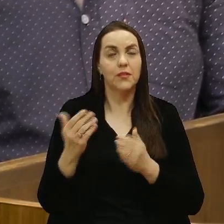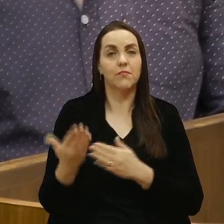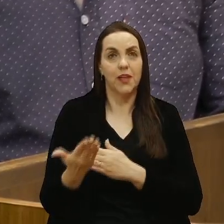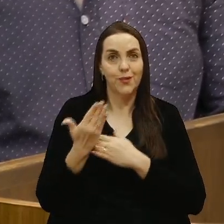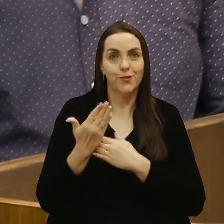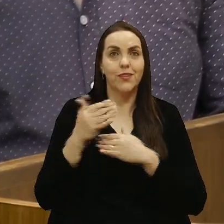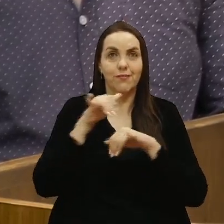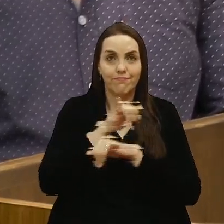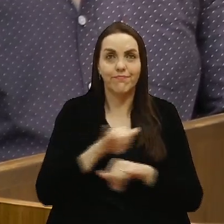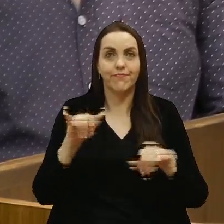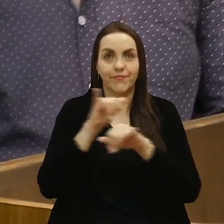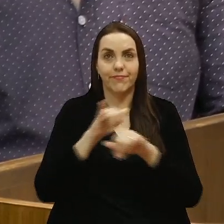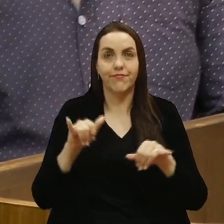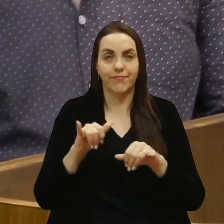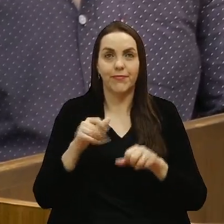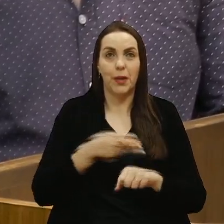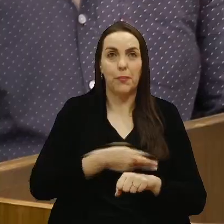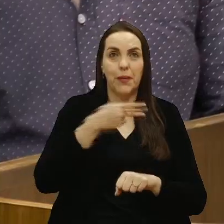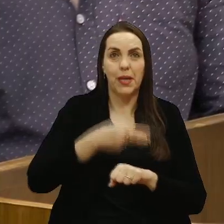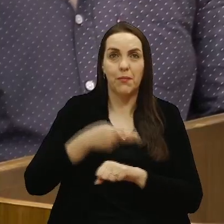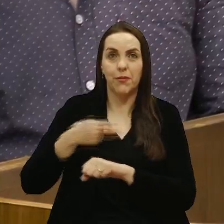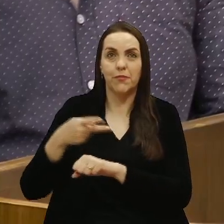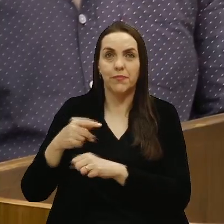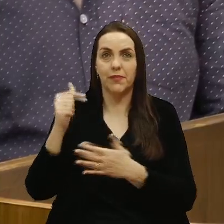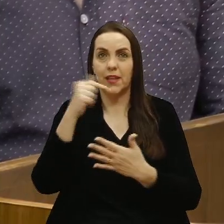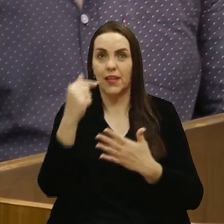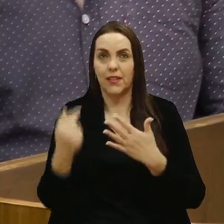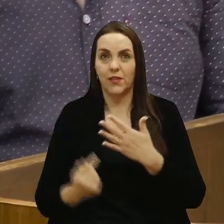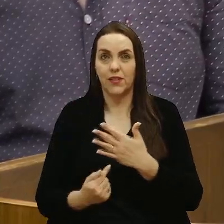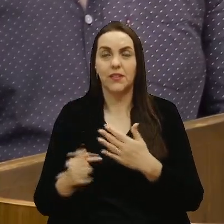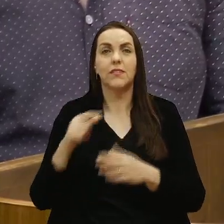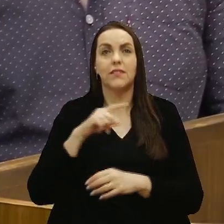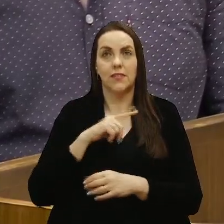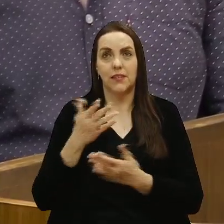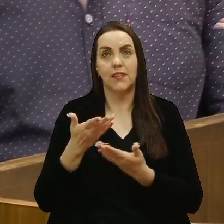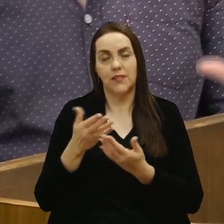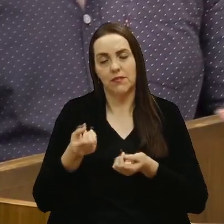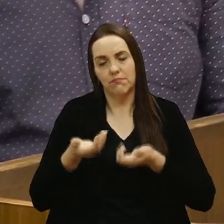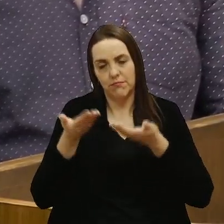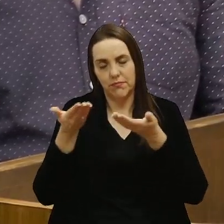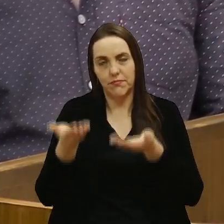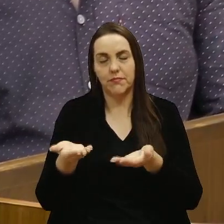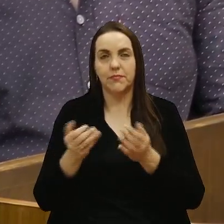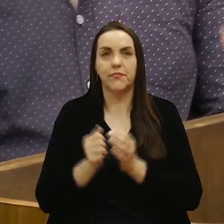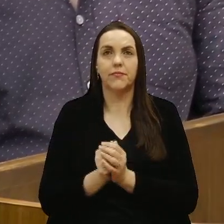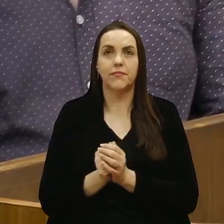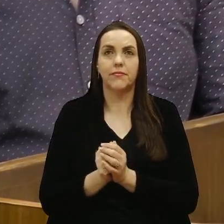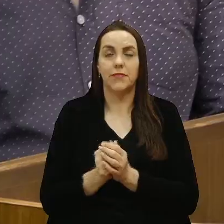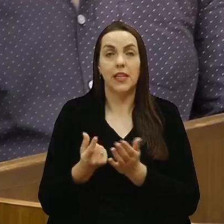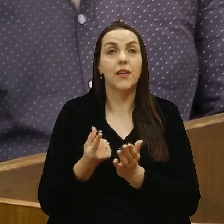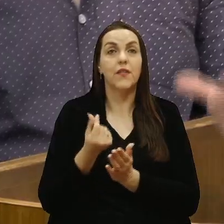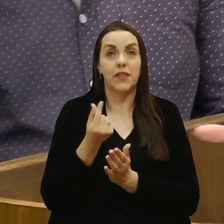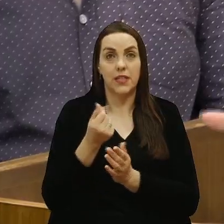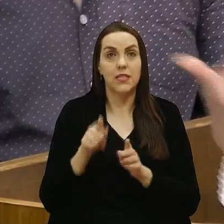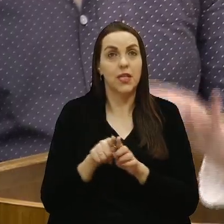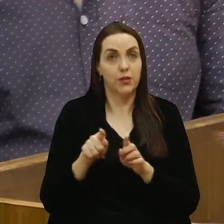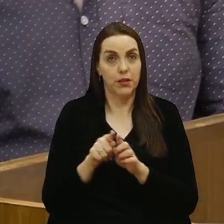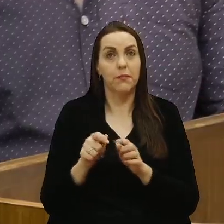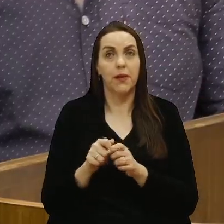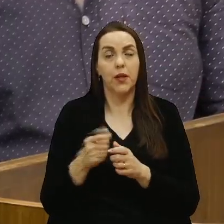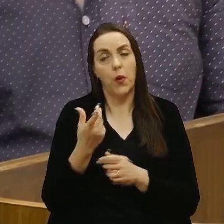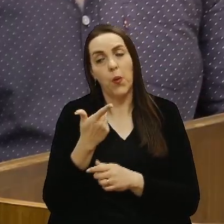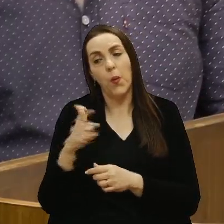divulgação. Então, os premiados nas categorias serão agraciados com recursos financeiros e também